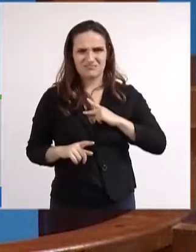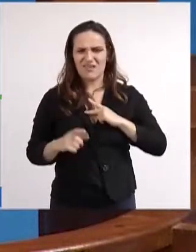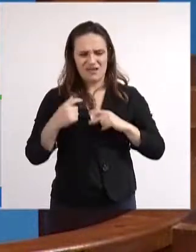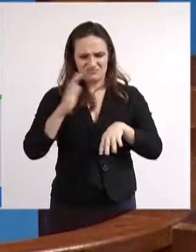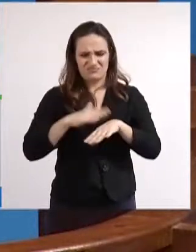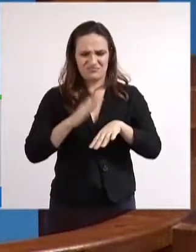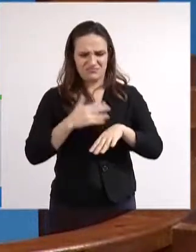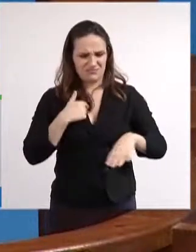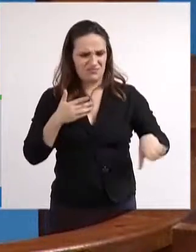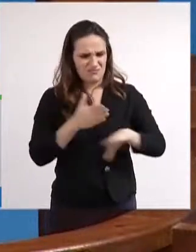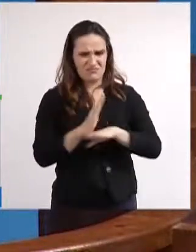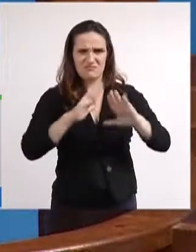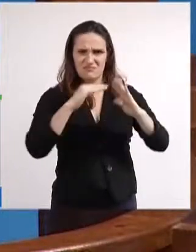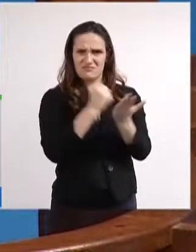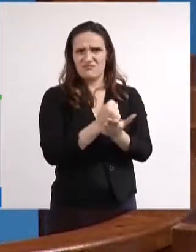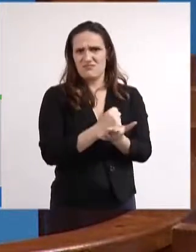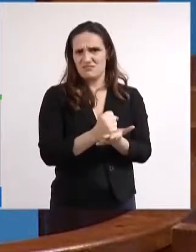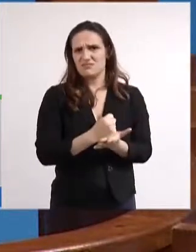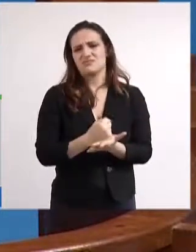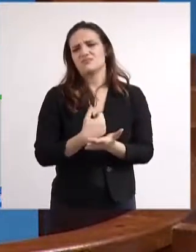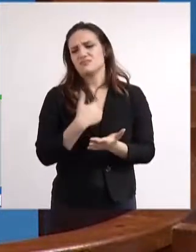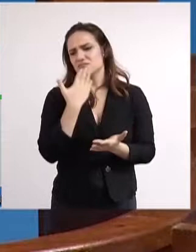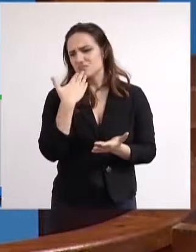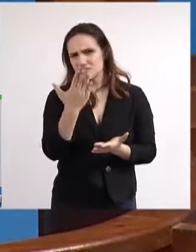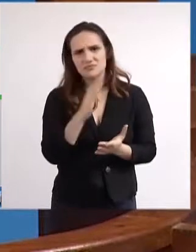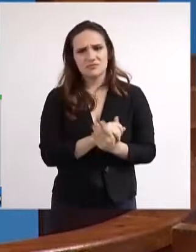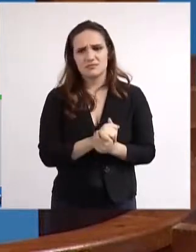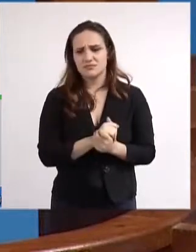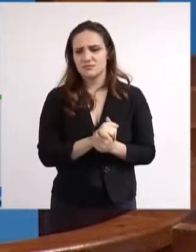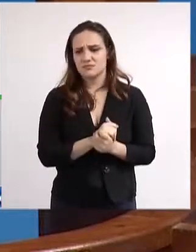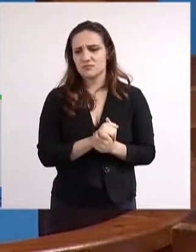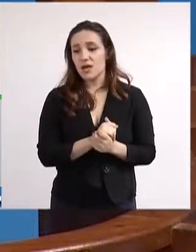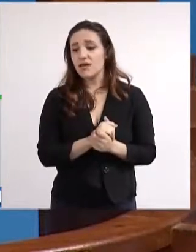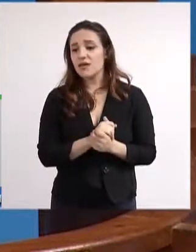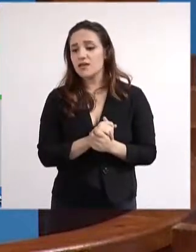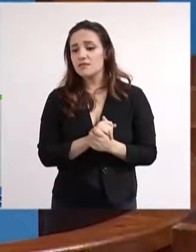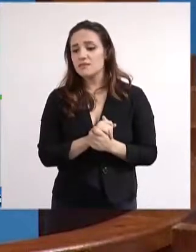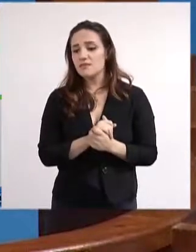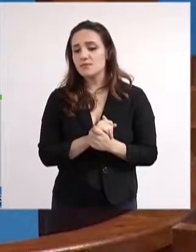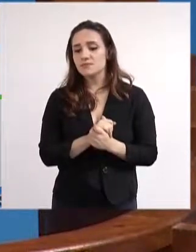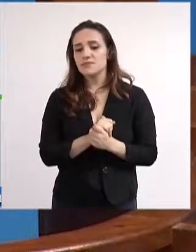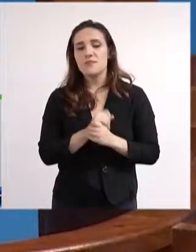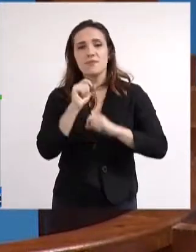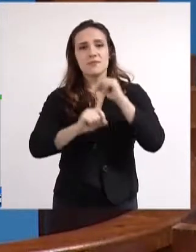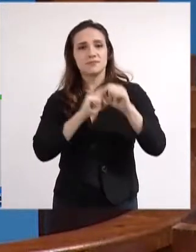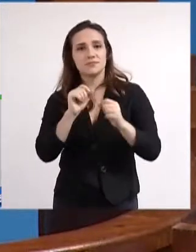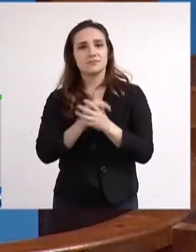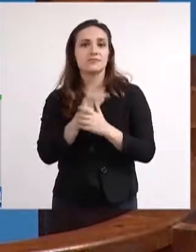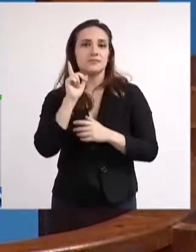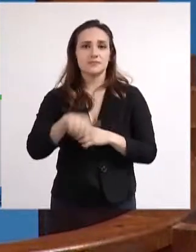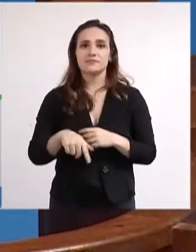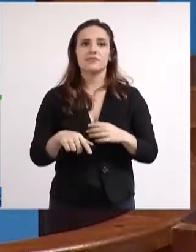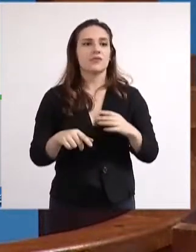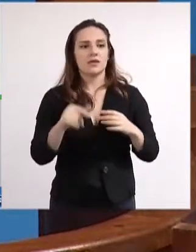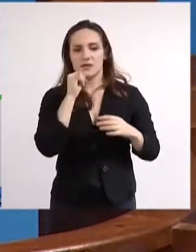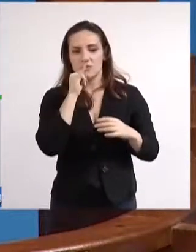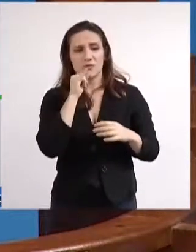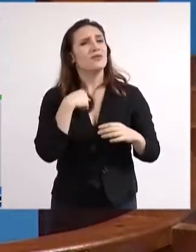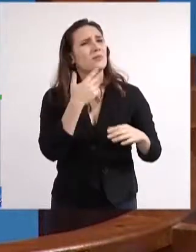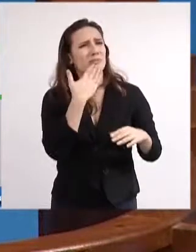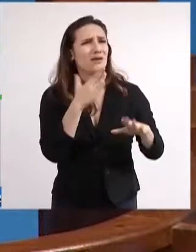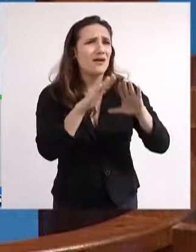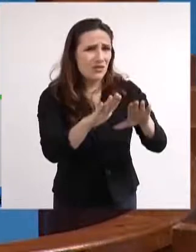farmácia e recorrendo lá ao farmacêutico ou até ao balconista para que ele dissesse o que era melhor para isso ou para